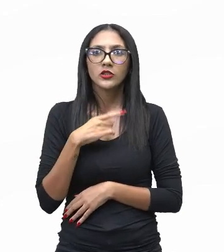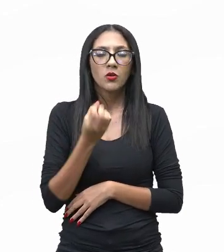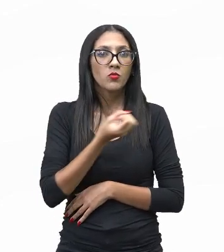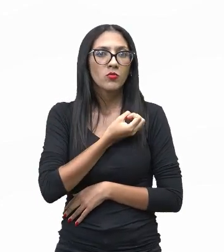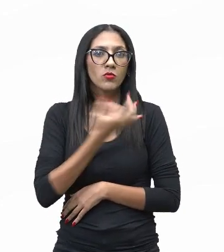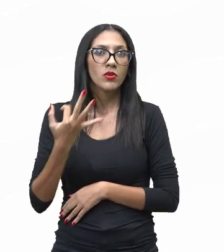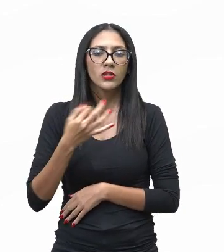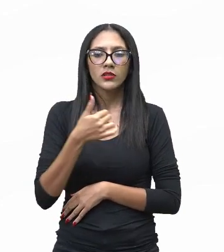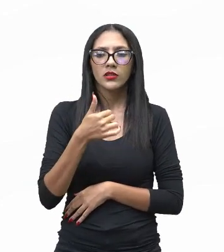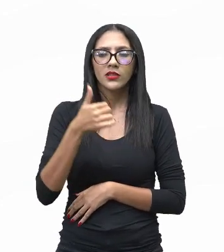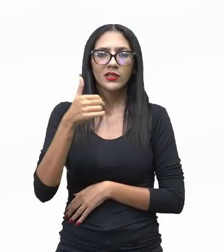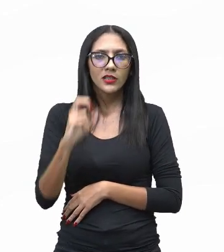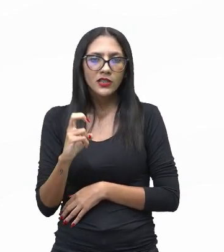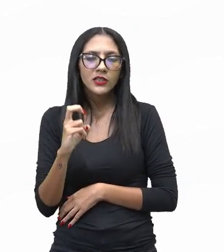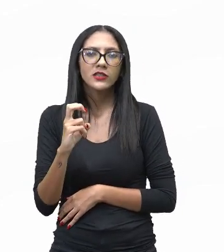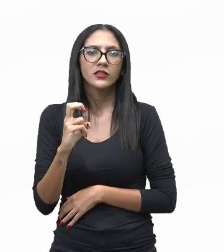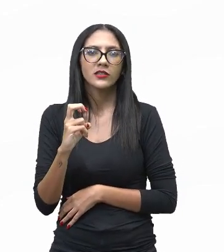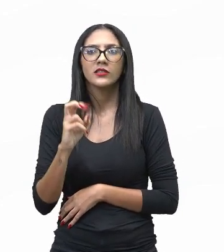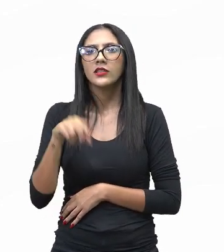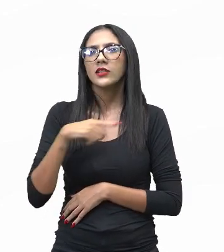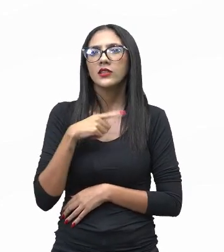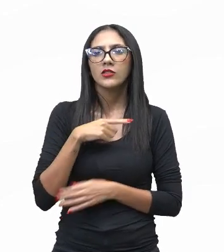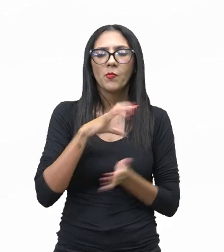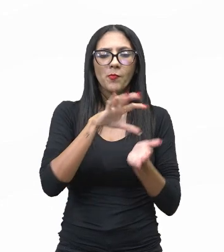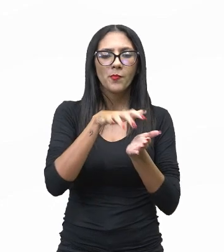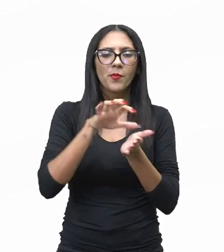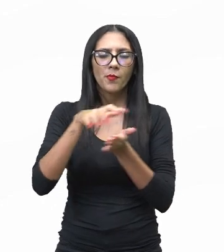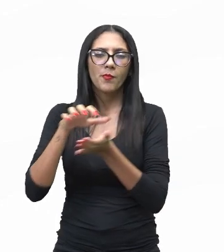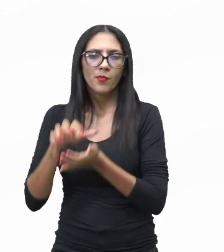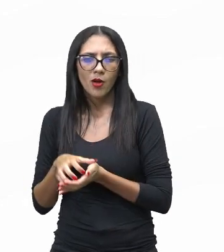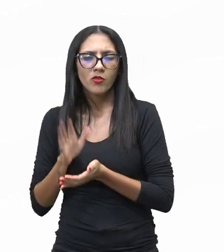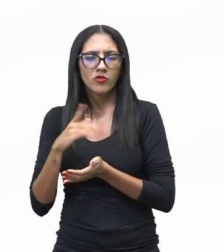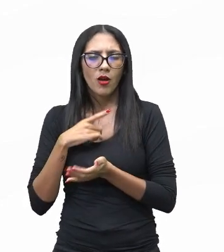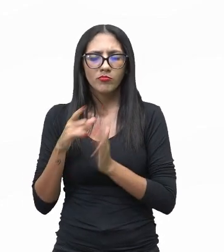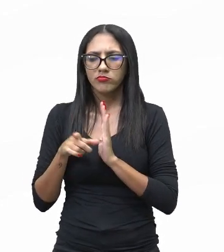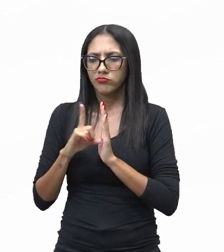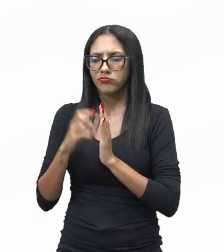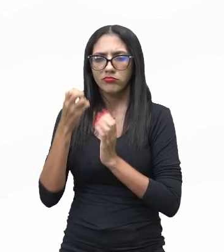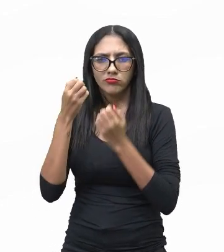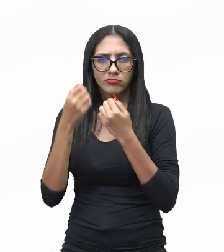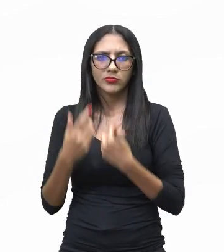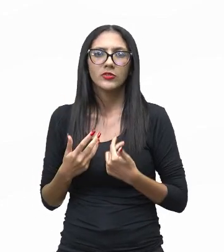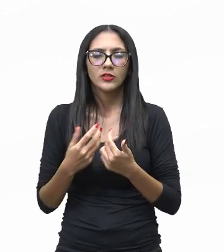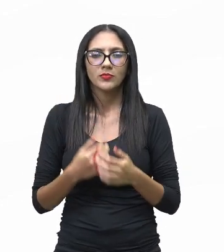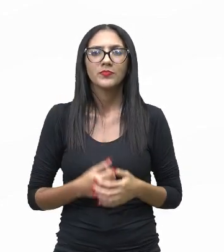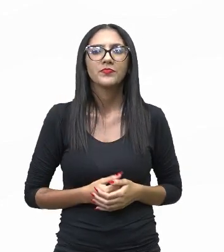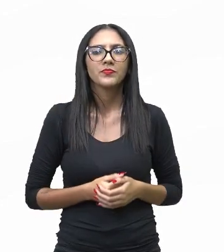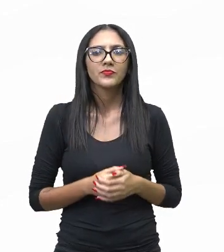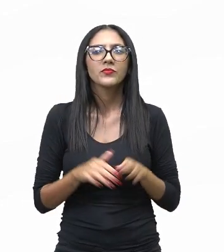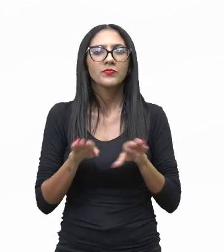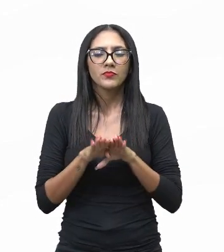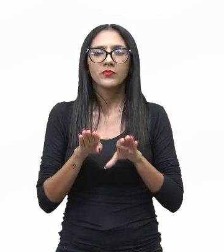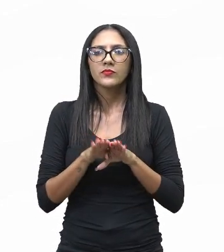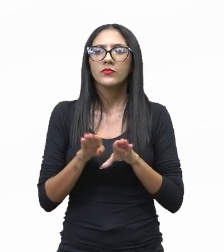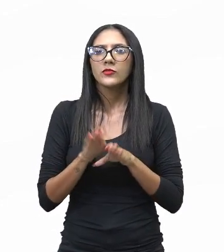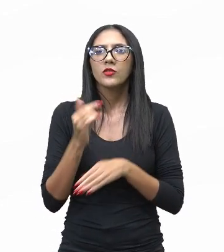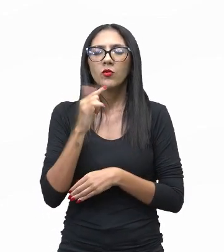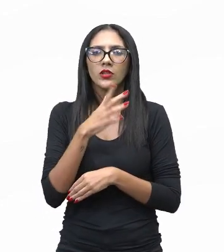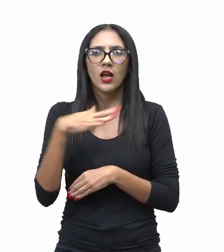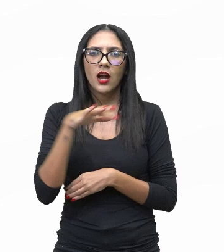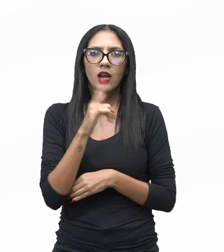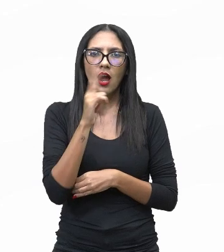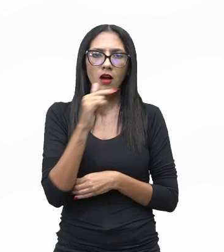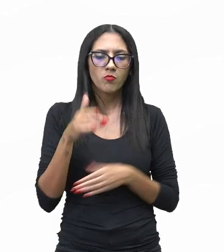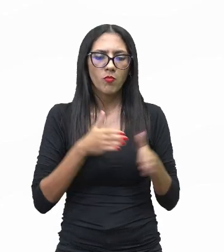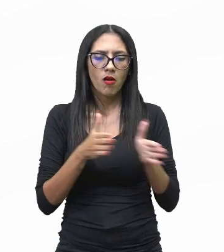áreas específicas desses polos de desenvolvimento que a gente mencionou agora há pouco. Temos aí essa área onde fica o Rio Xingu e o Rio Araguaia, né, lá no